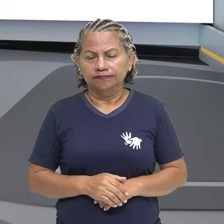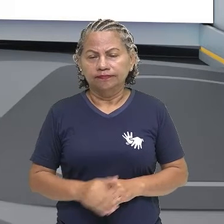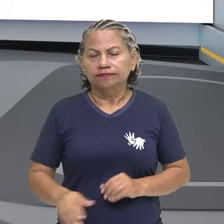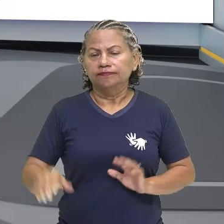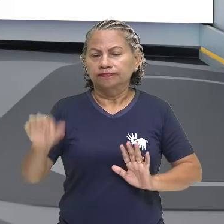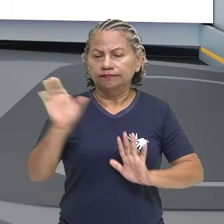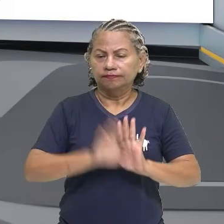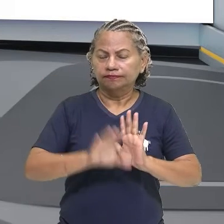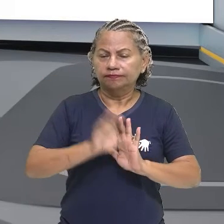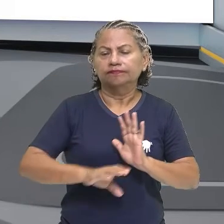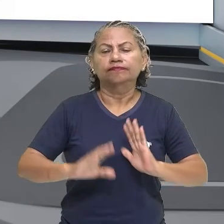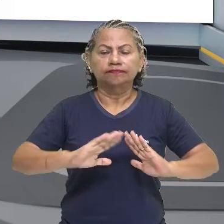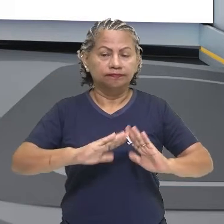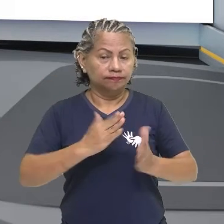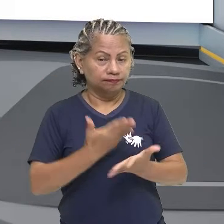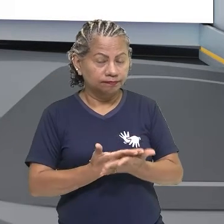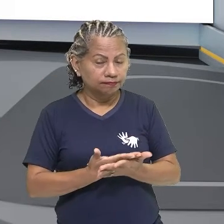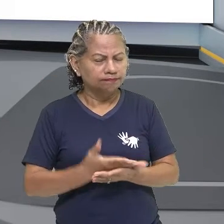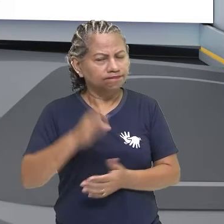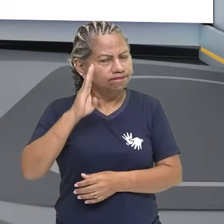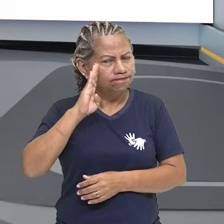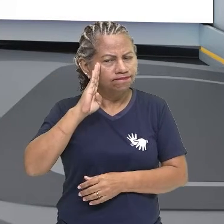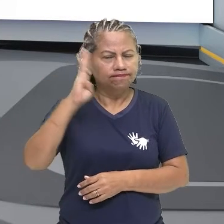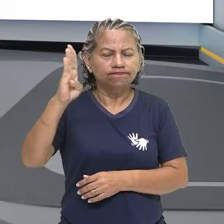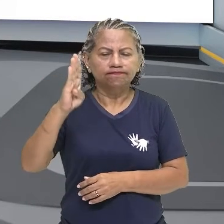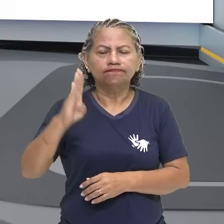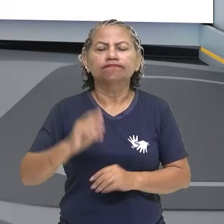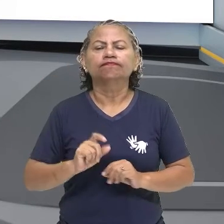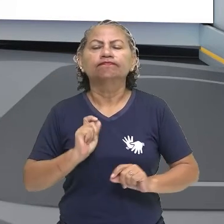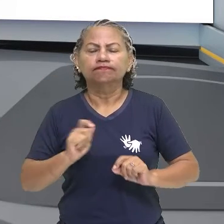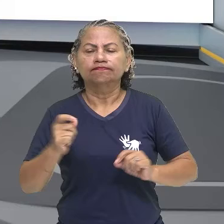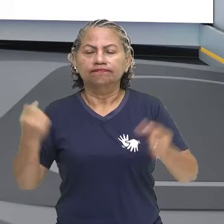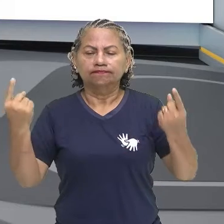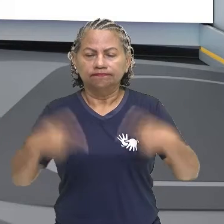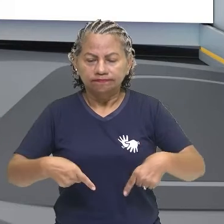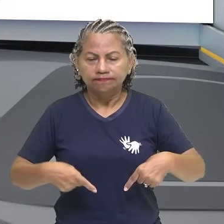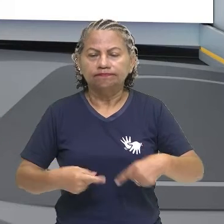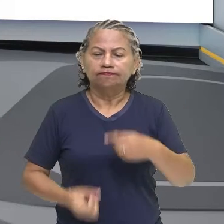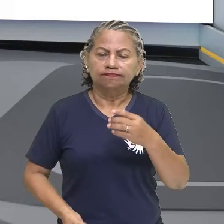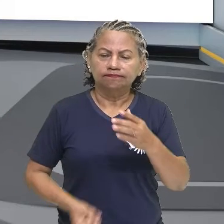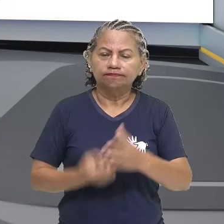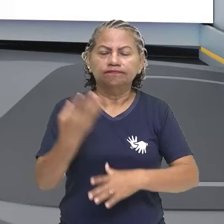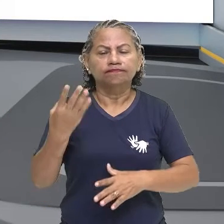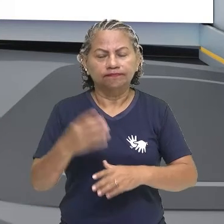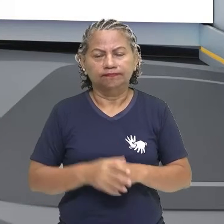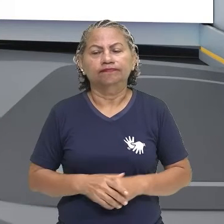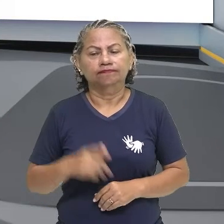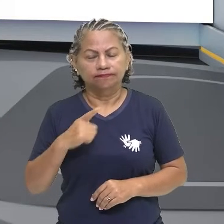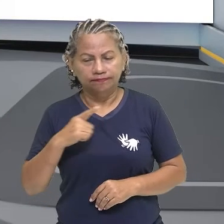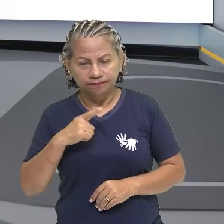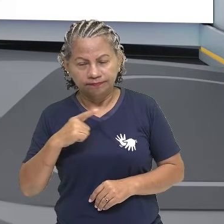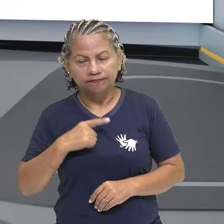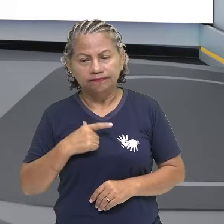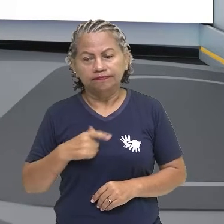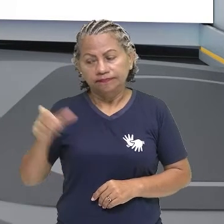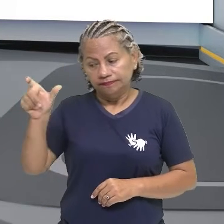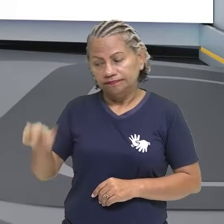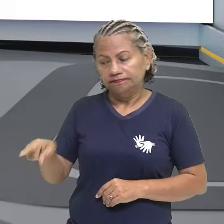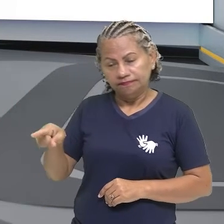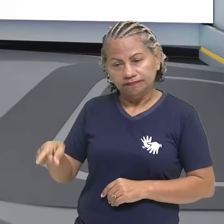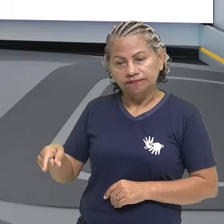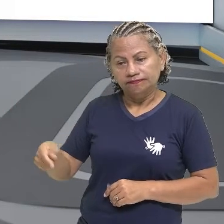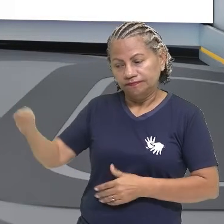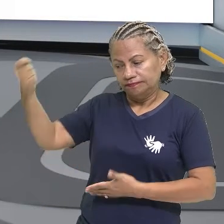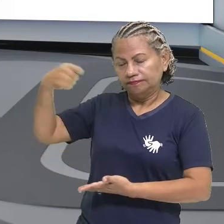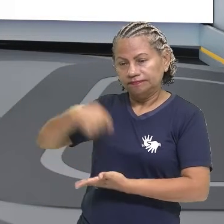publicitárias, além de terem sido transformados em competições que geram patrocínios milionários e que